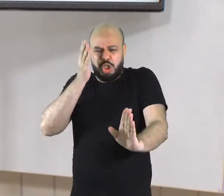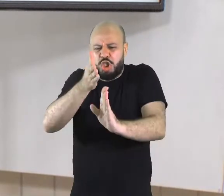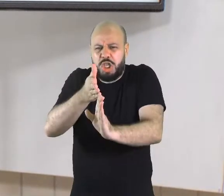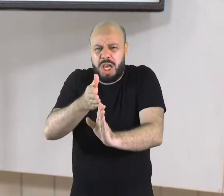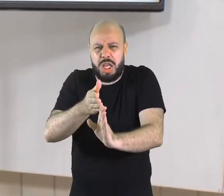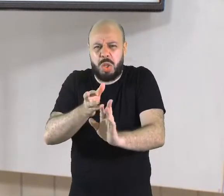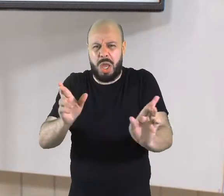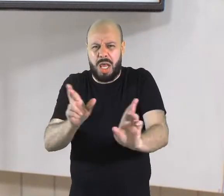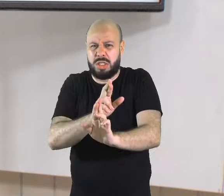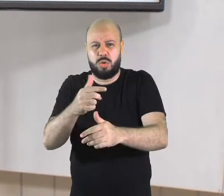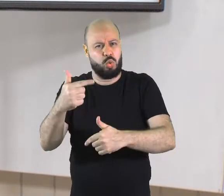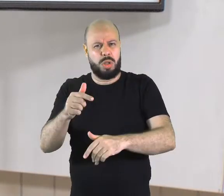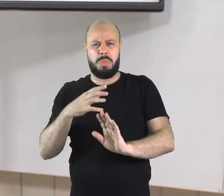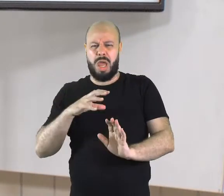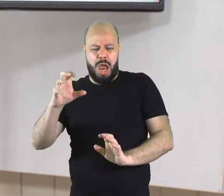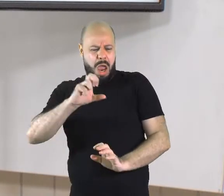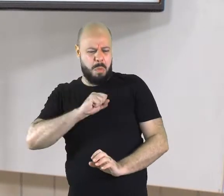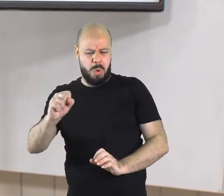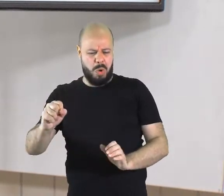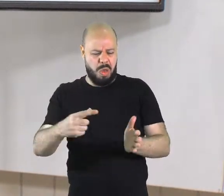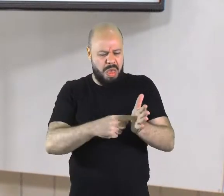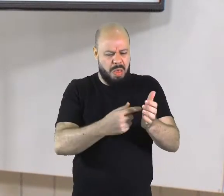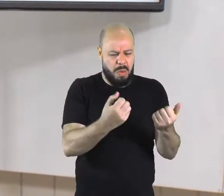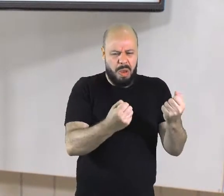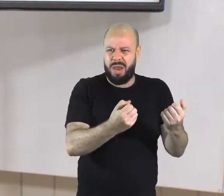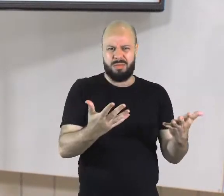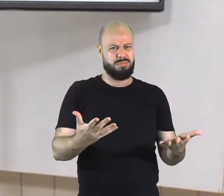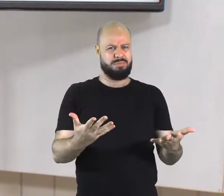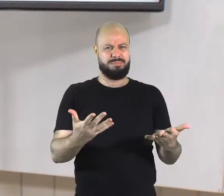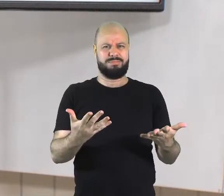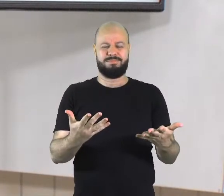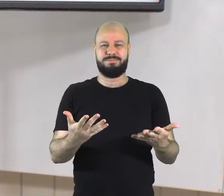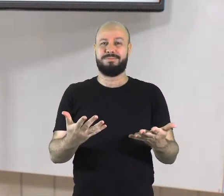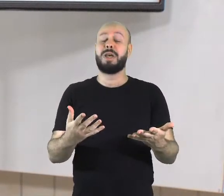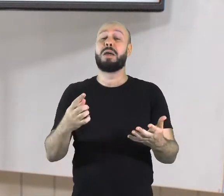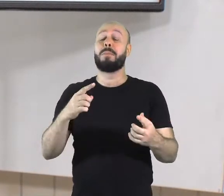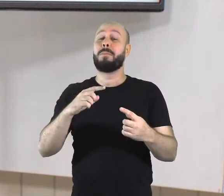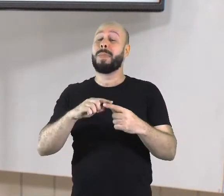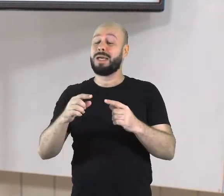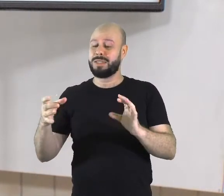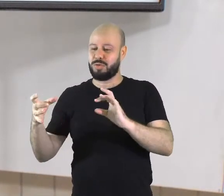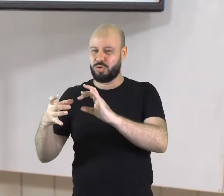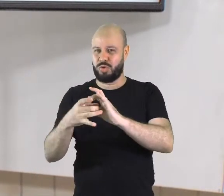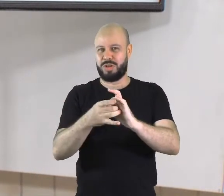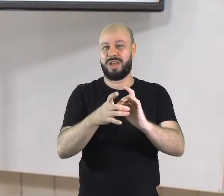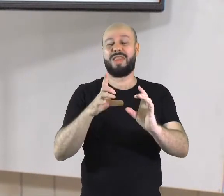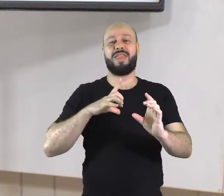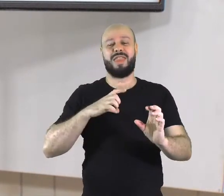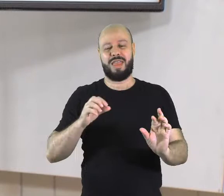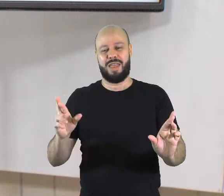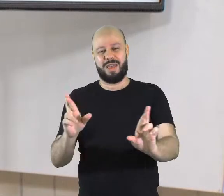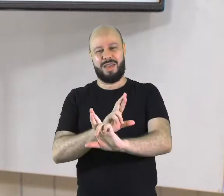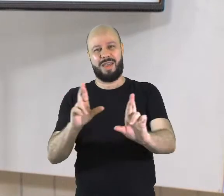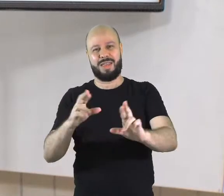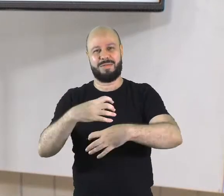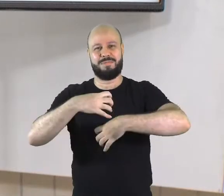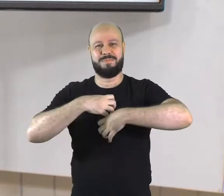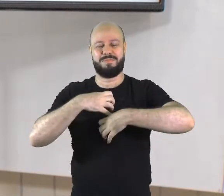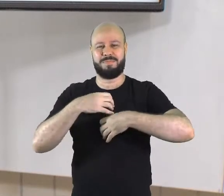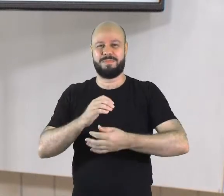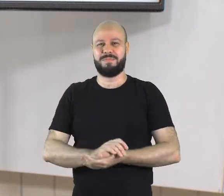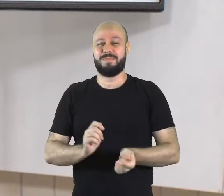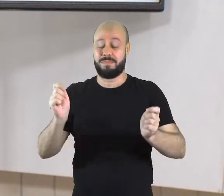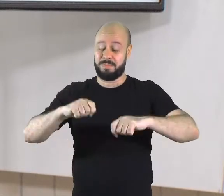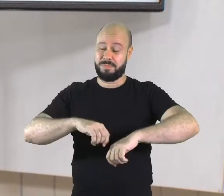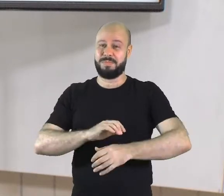ver com o motor do carro, gente? Mas aqui nesse contexto a gente conseguiu estabelecer essa relação de sentido